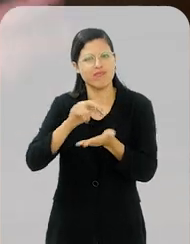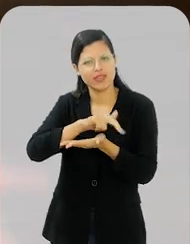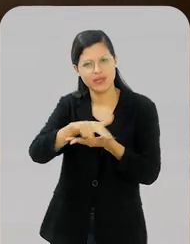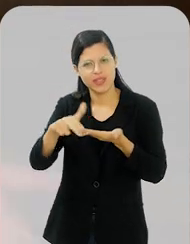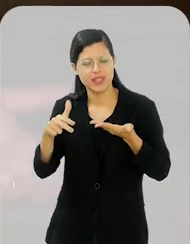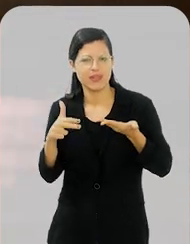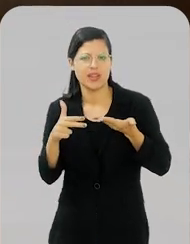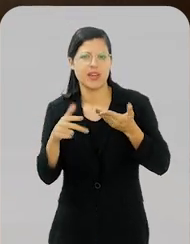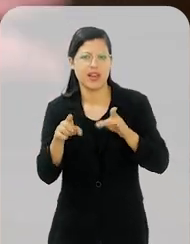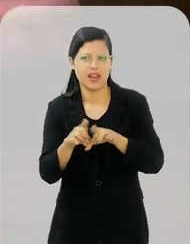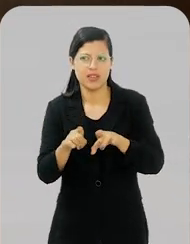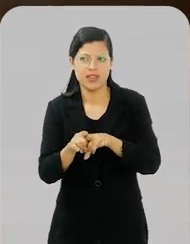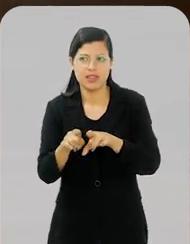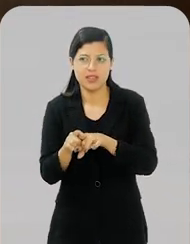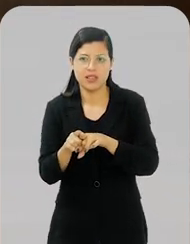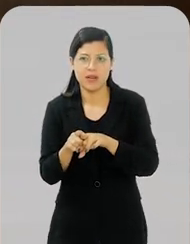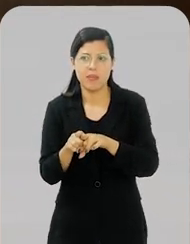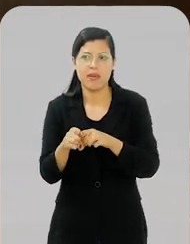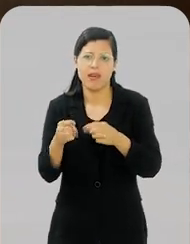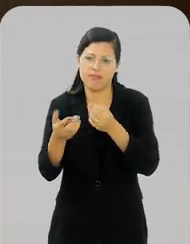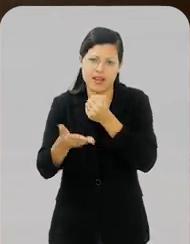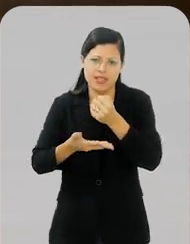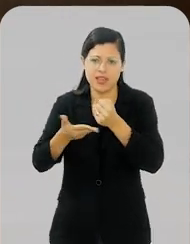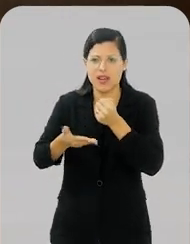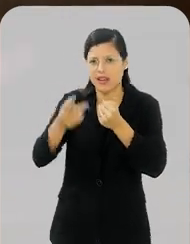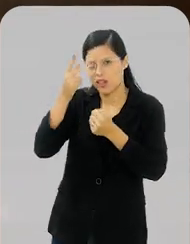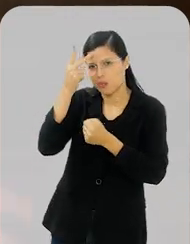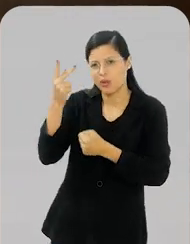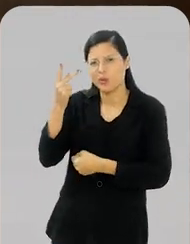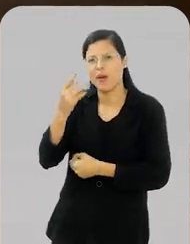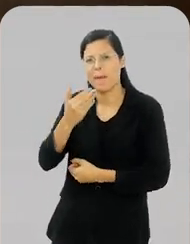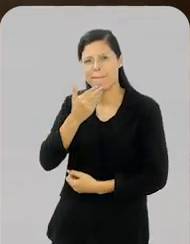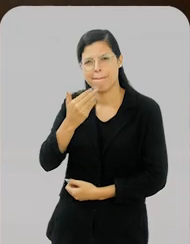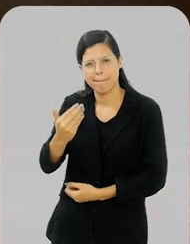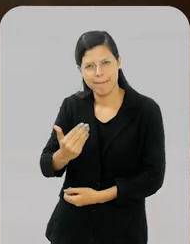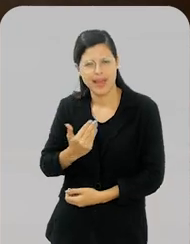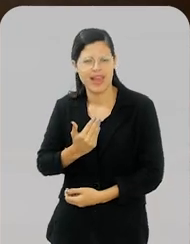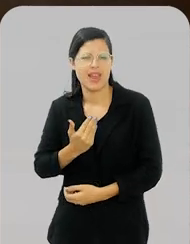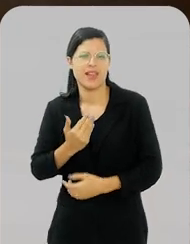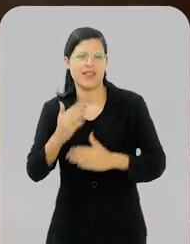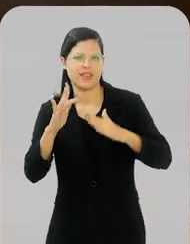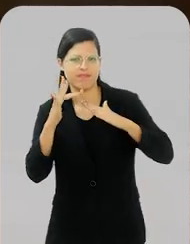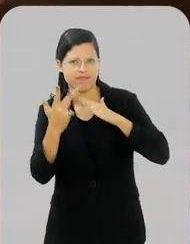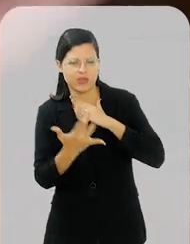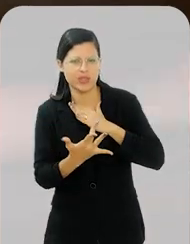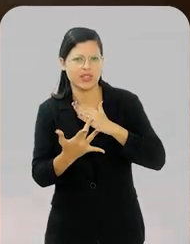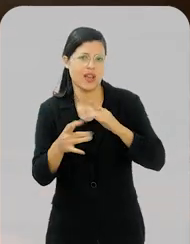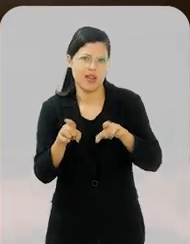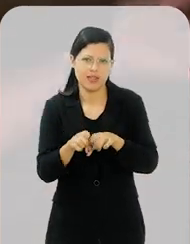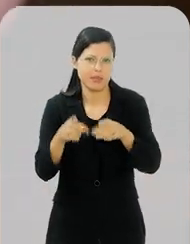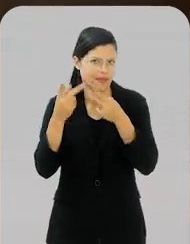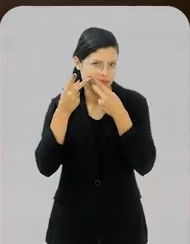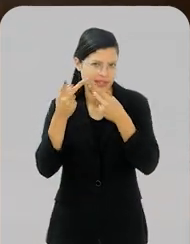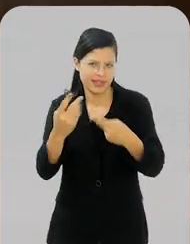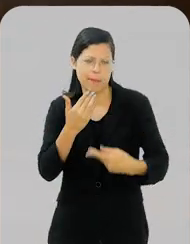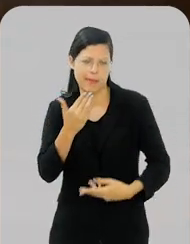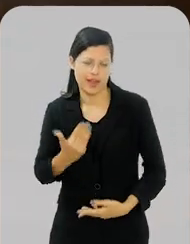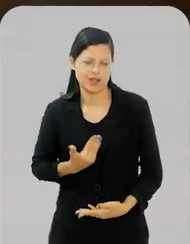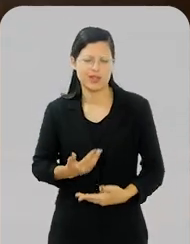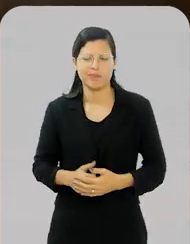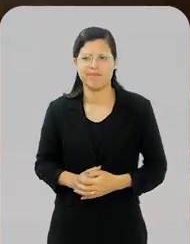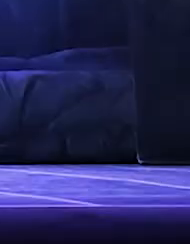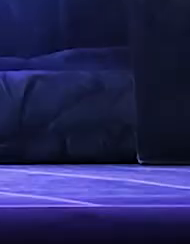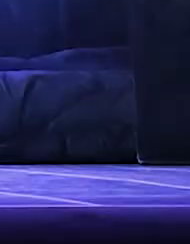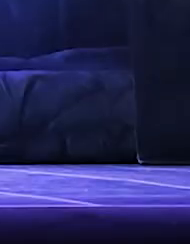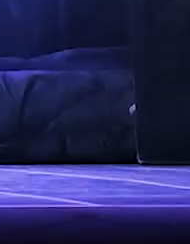mais diversificada e baseada naquilo que nos pedem via rede social, via visitas e